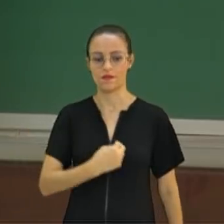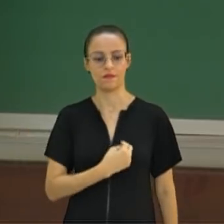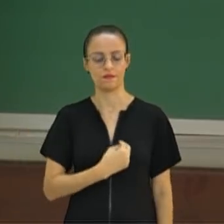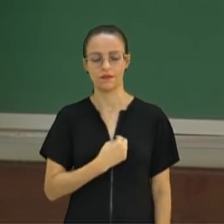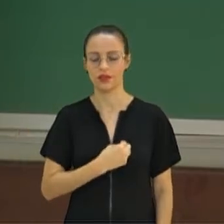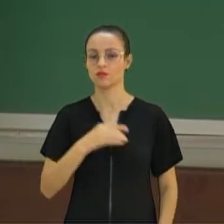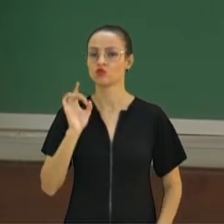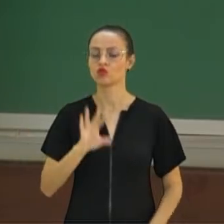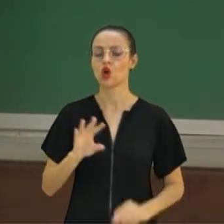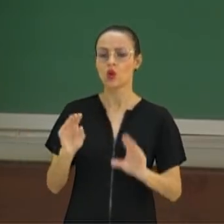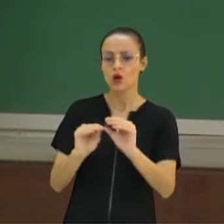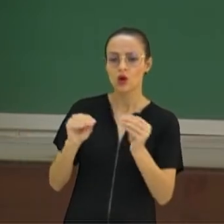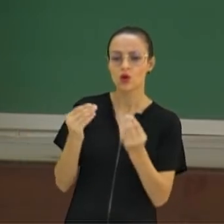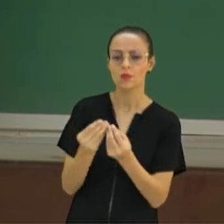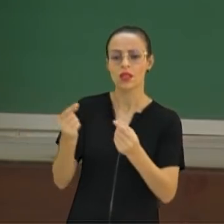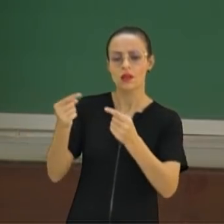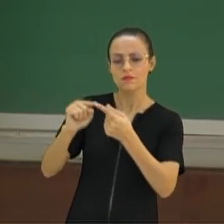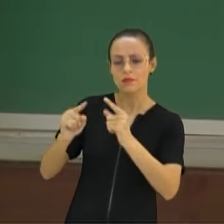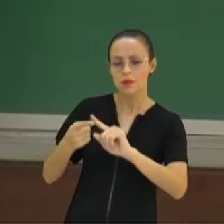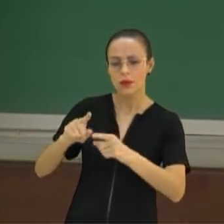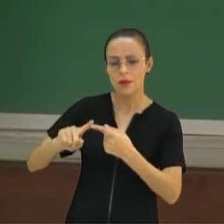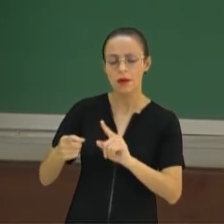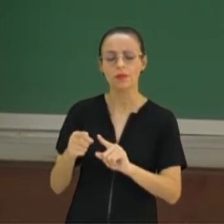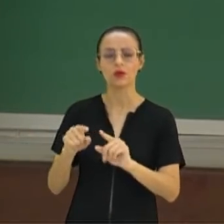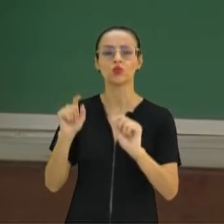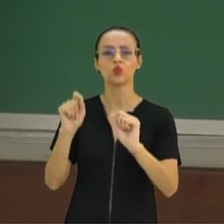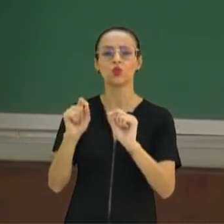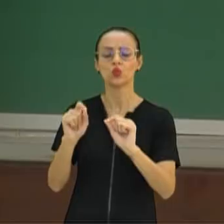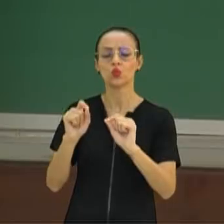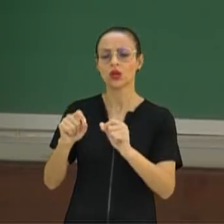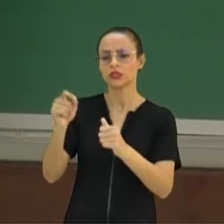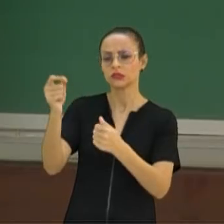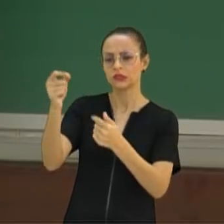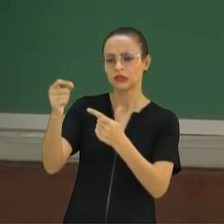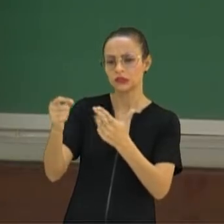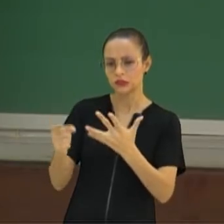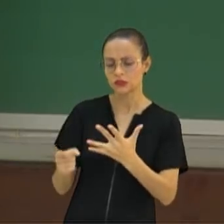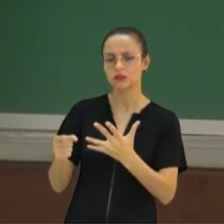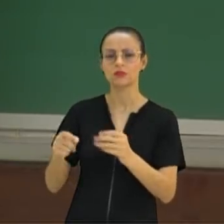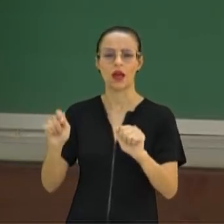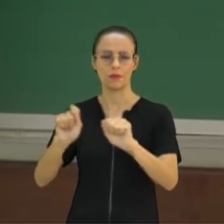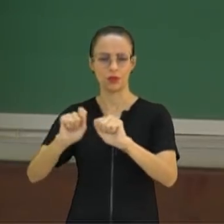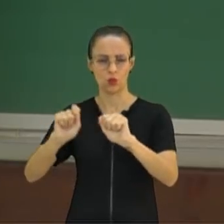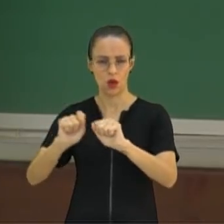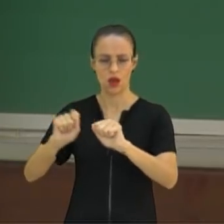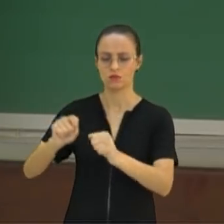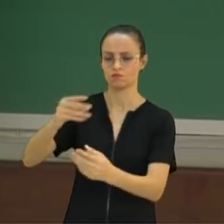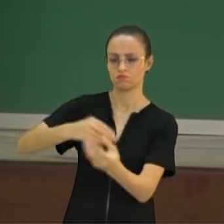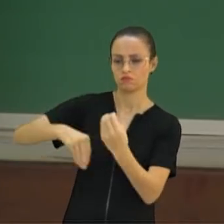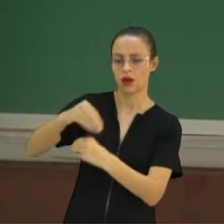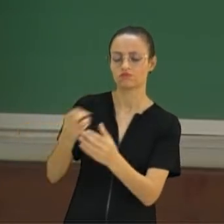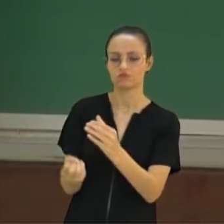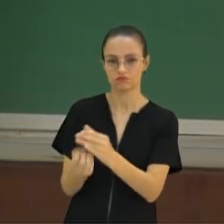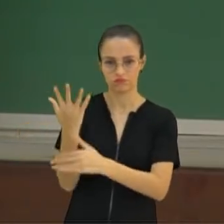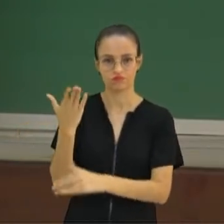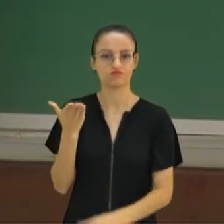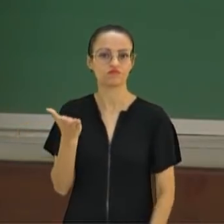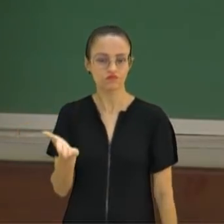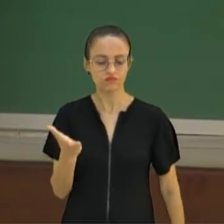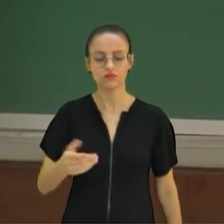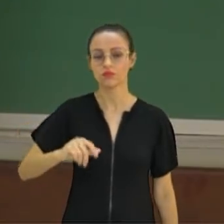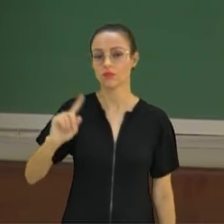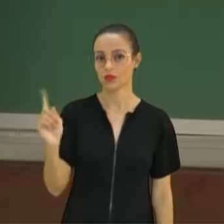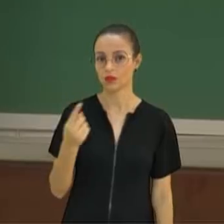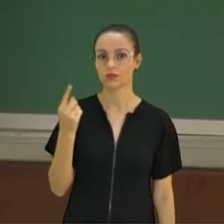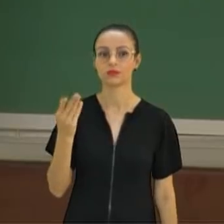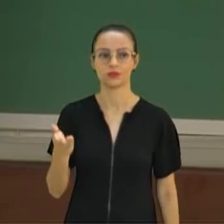uma composição, uma combinação de elementos de aminoácidos que foram dando origem a essas primeiras